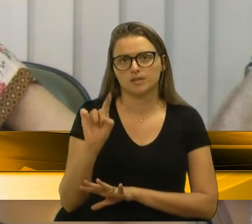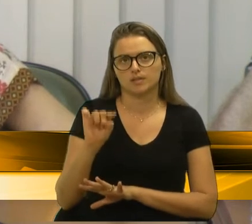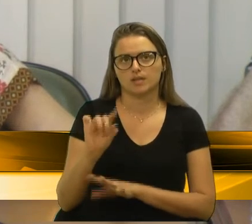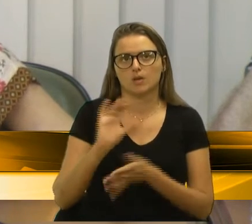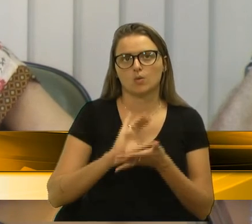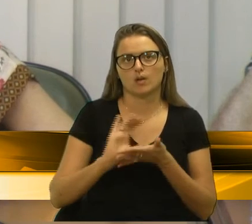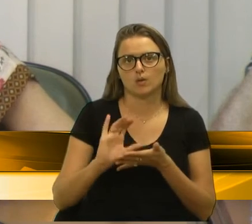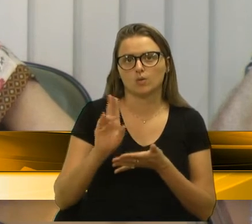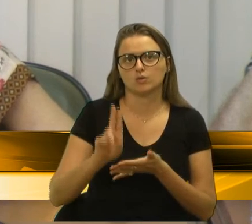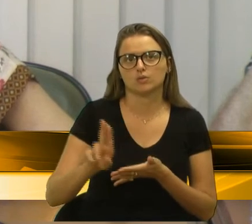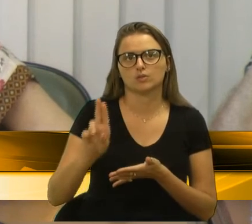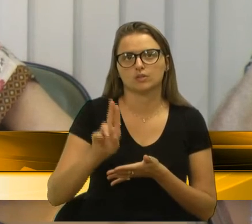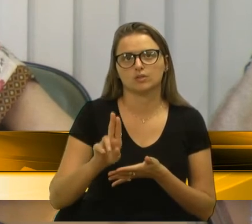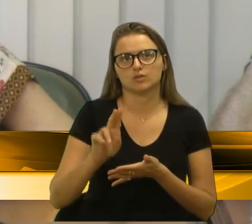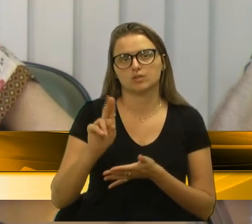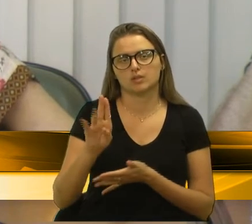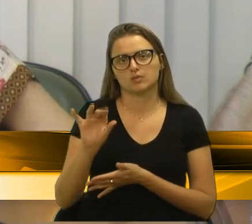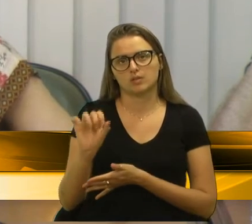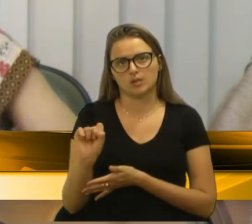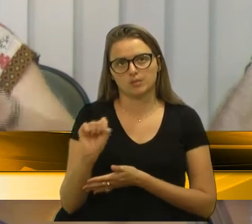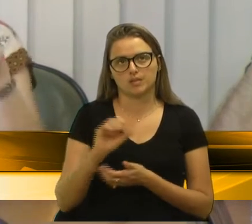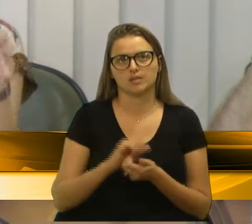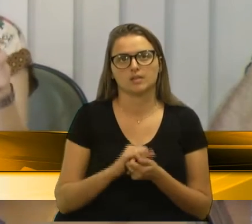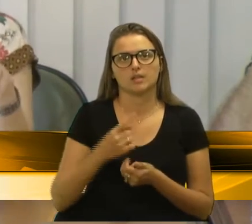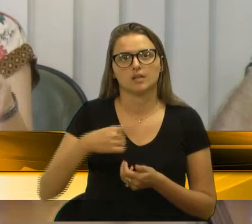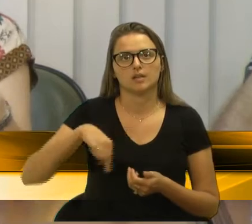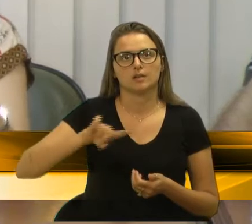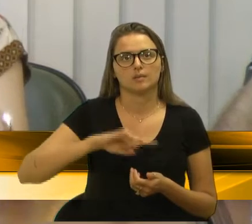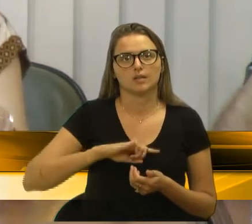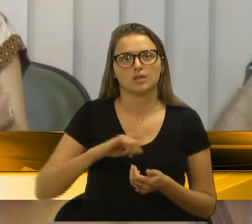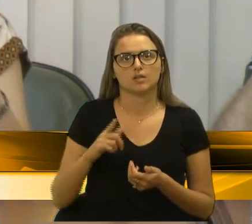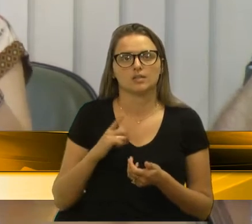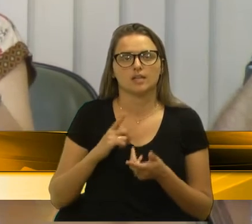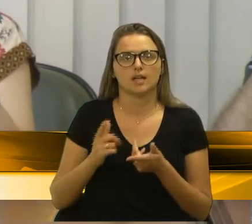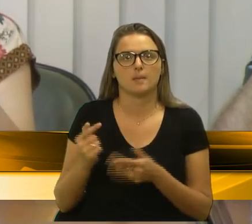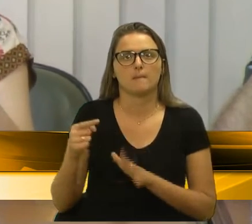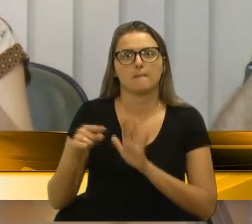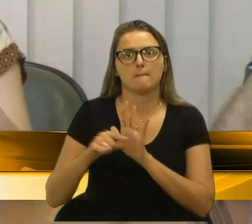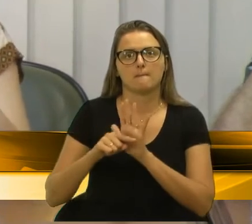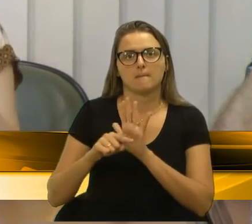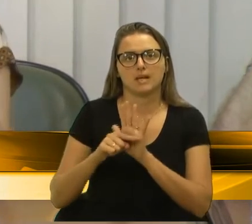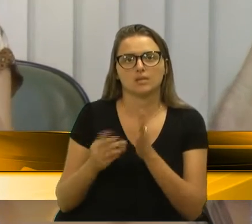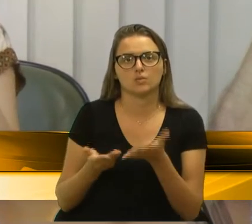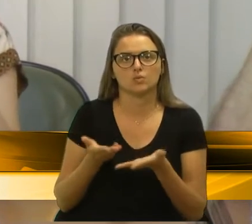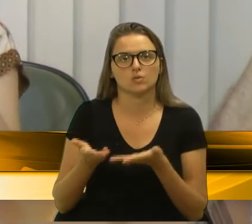usado para isso, né, para que a gente reduza o número de consultas,